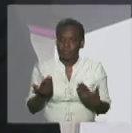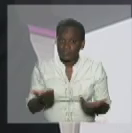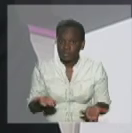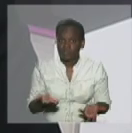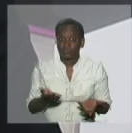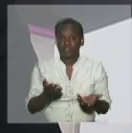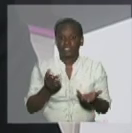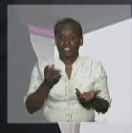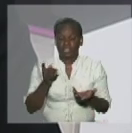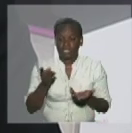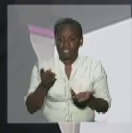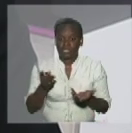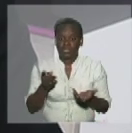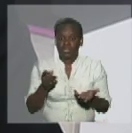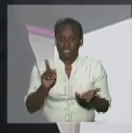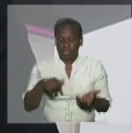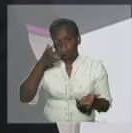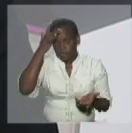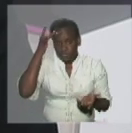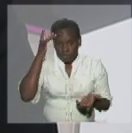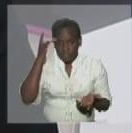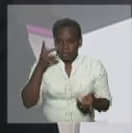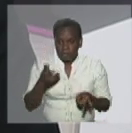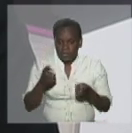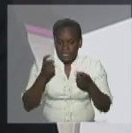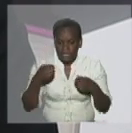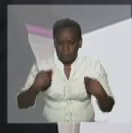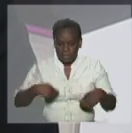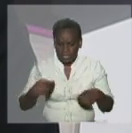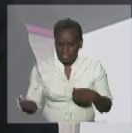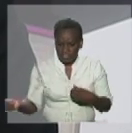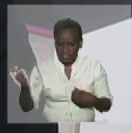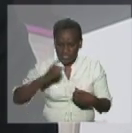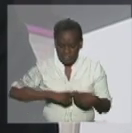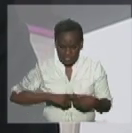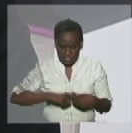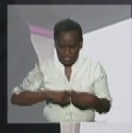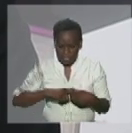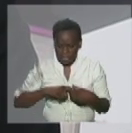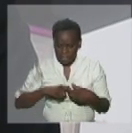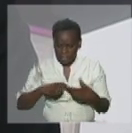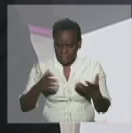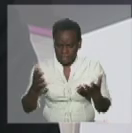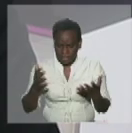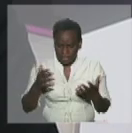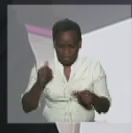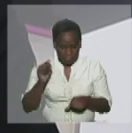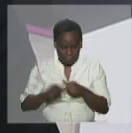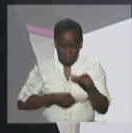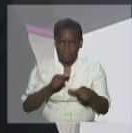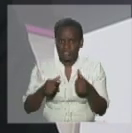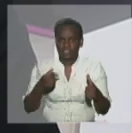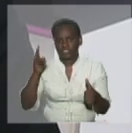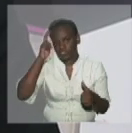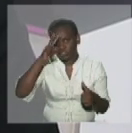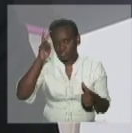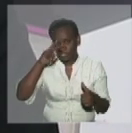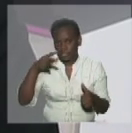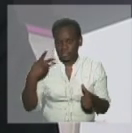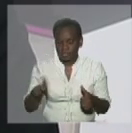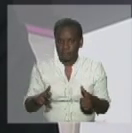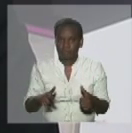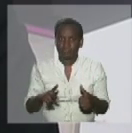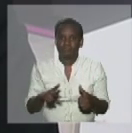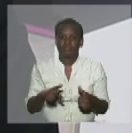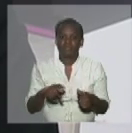exatamente. Então, ele é essa pessoa e ele percebe que ele precisa voltar e refazer, né, essa história,